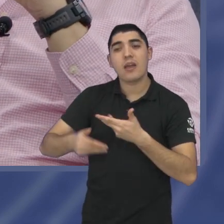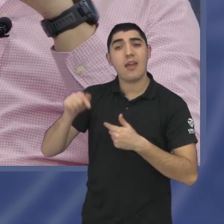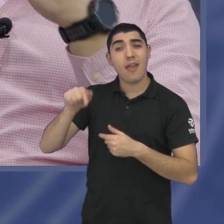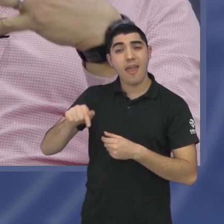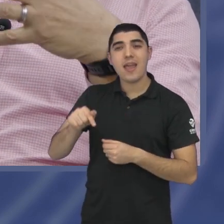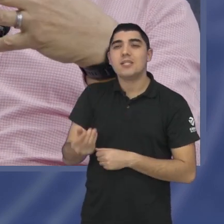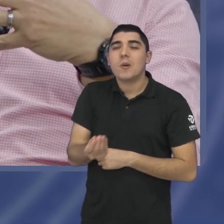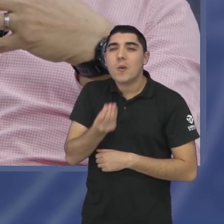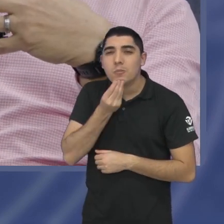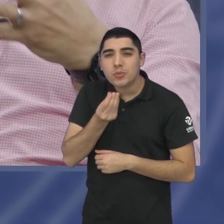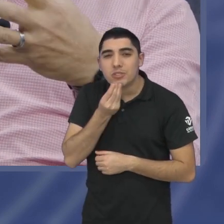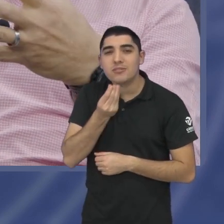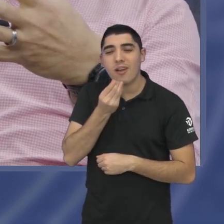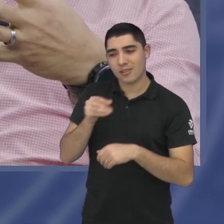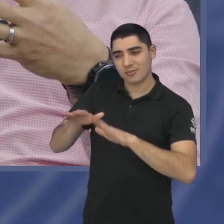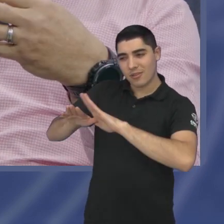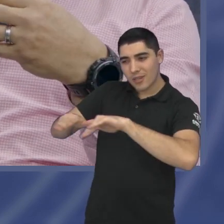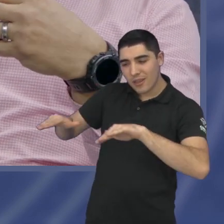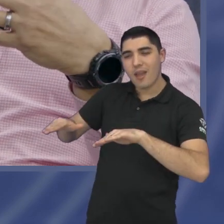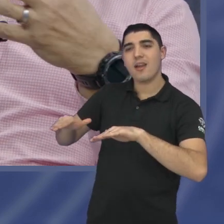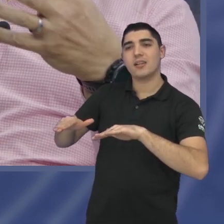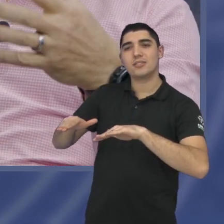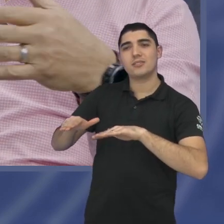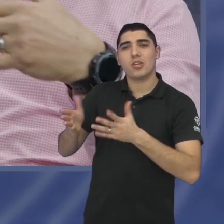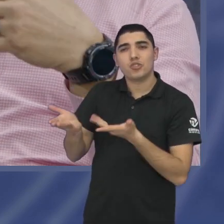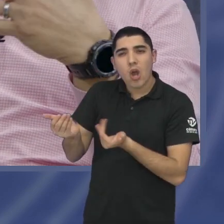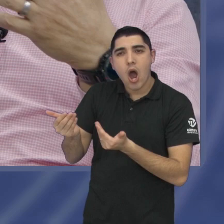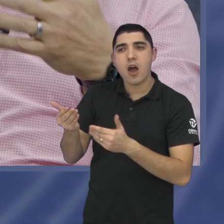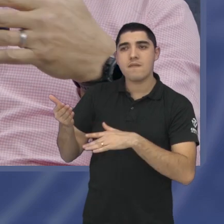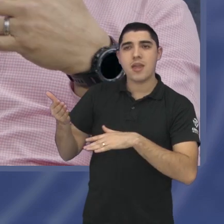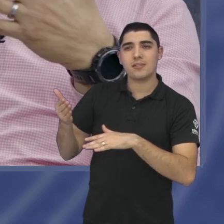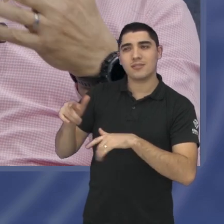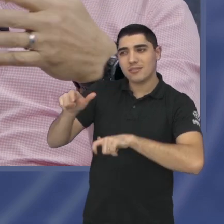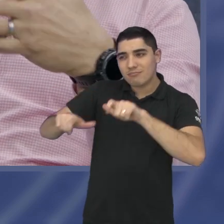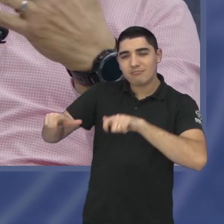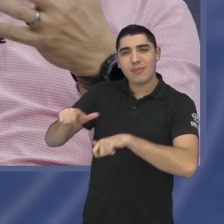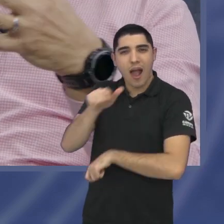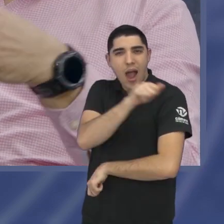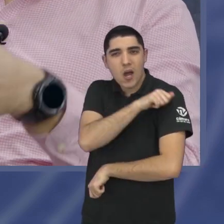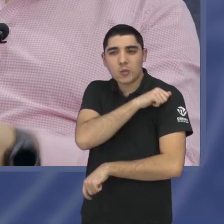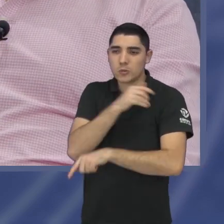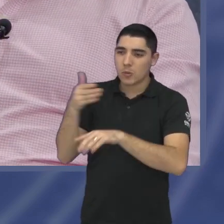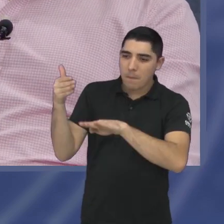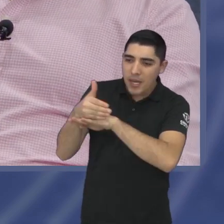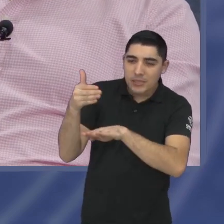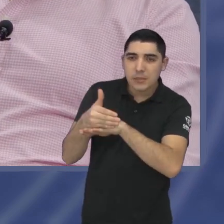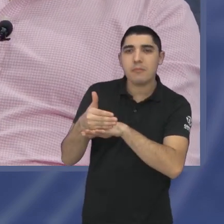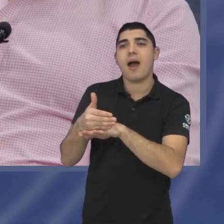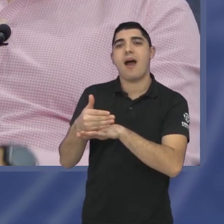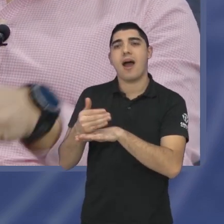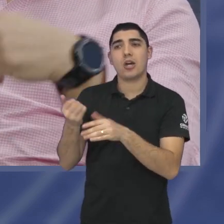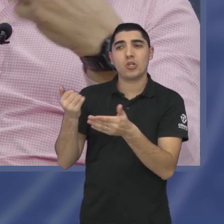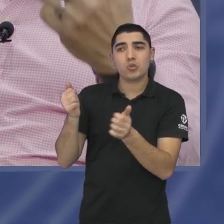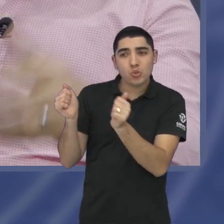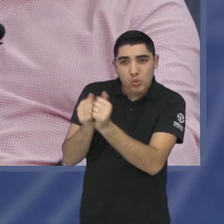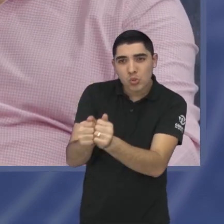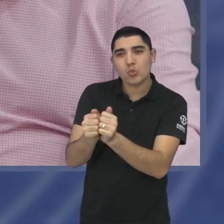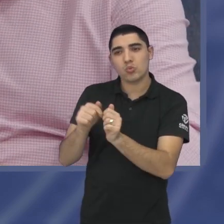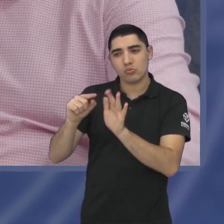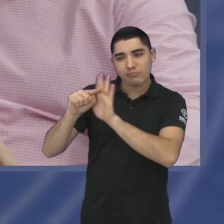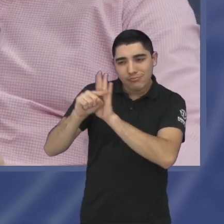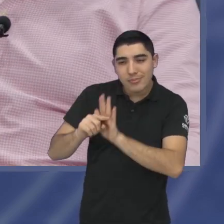e essa oportunidade das crianças, né, dos estudantes, dos jovens, conversarem